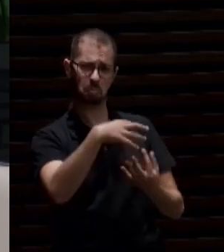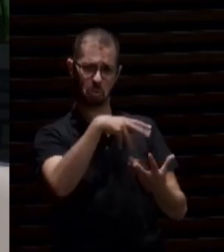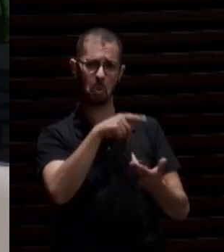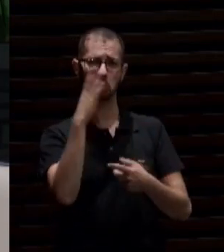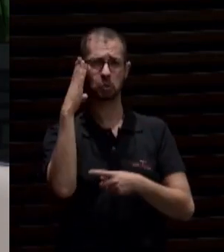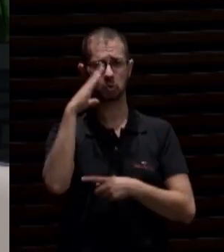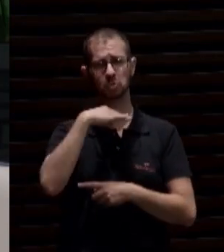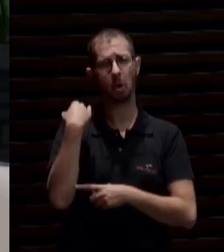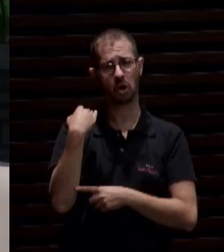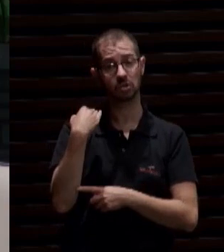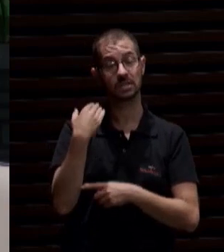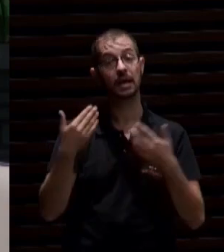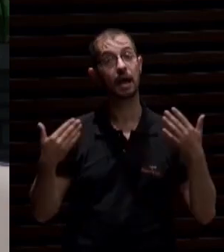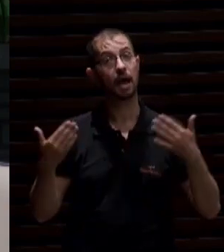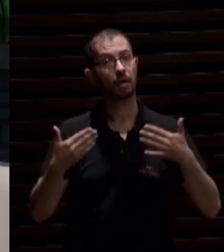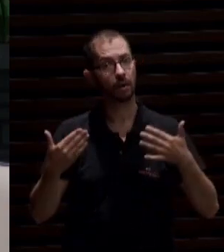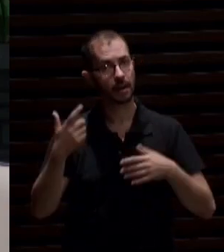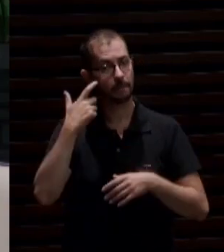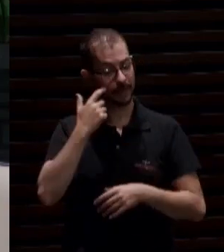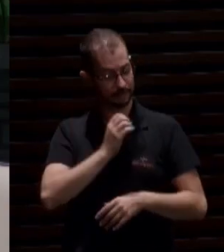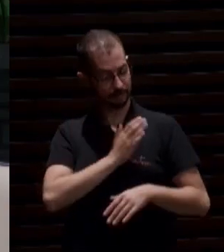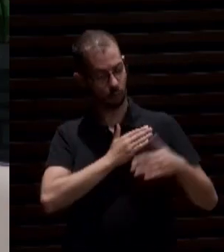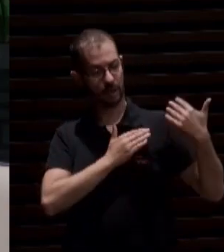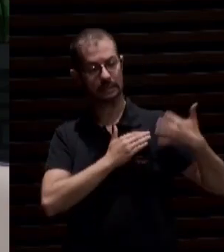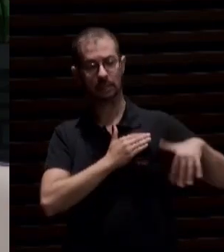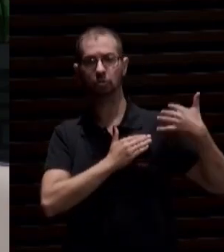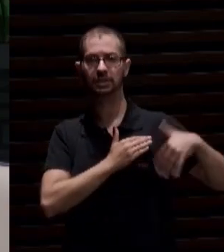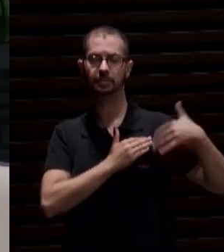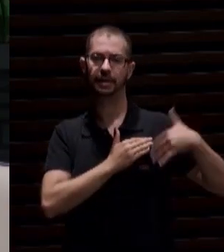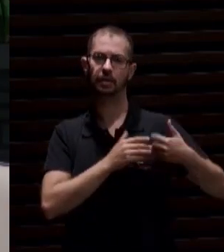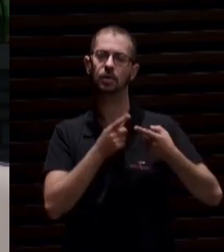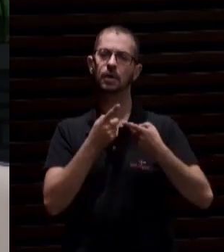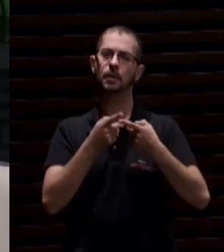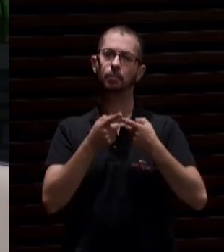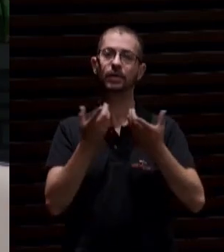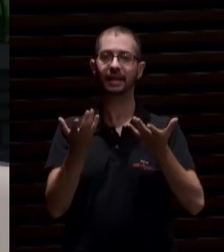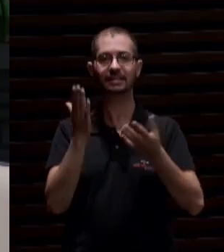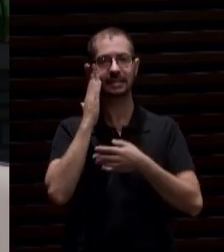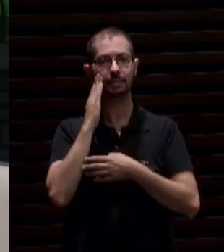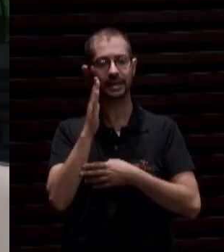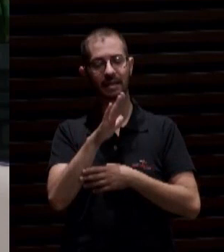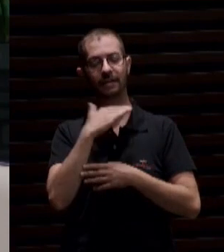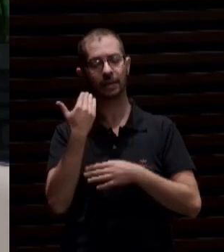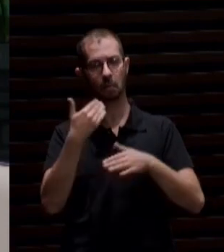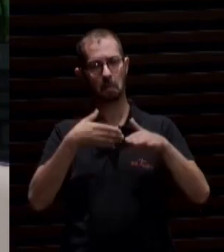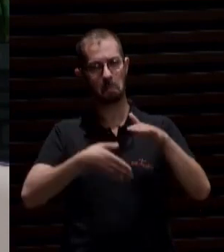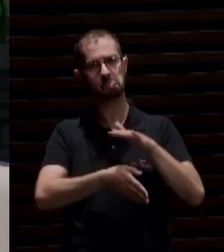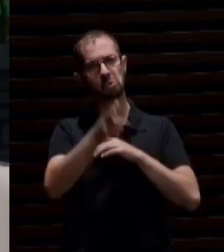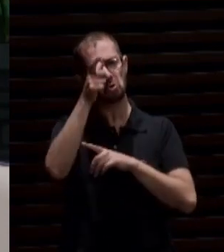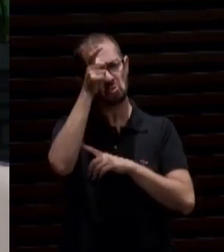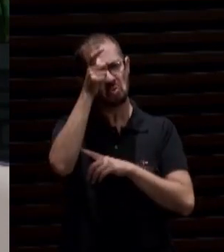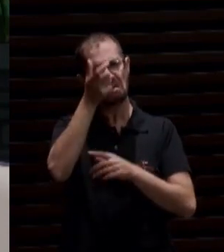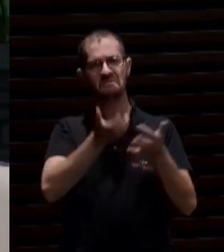Agora, imagina o desespero no coração de Jonas, porque ele entendia que de fato estava indo para o mundo dos mortos, estava indo para o inferno.